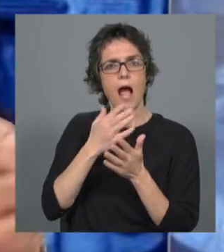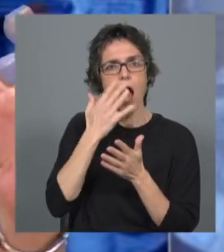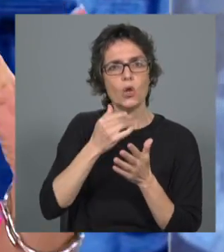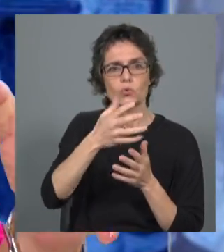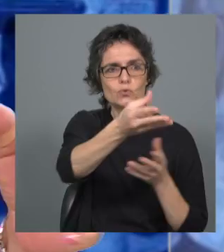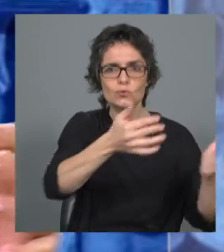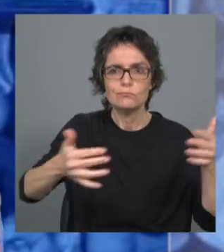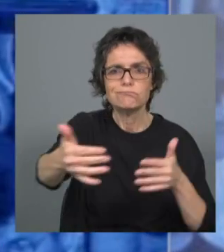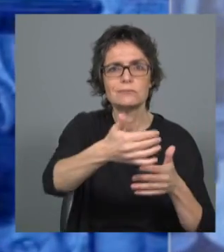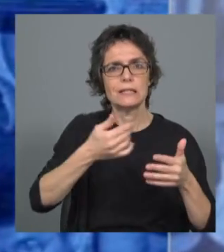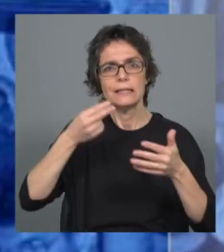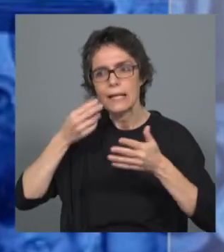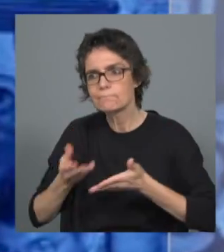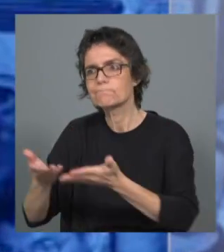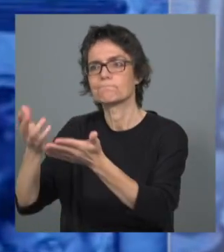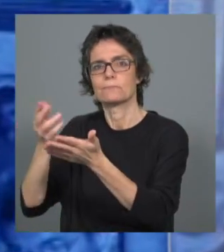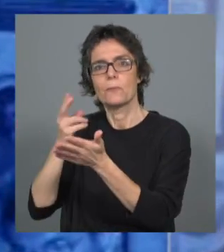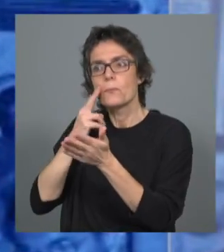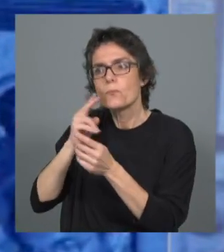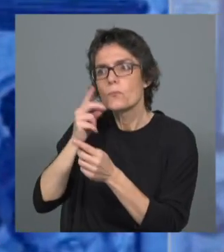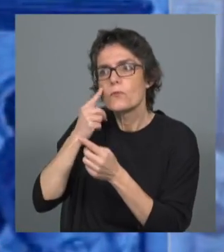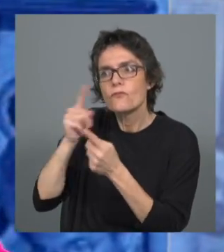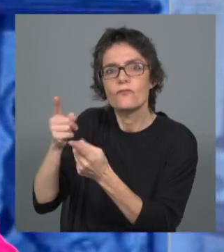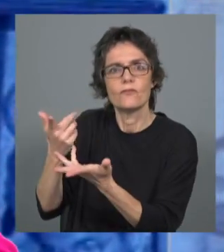um lar de terceira idade ou que